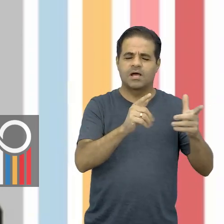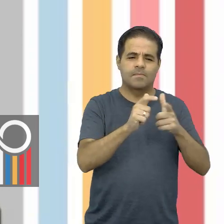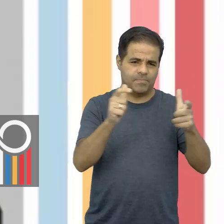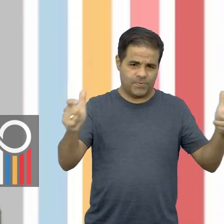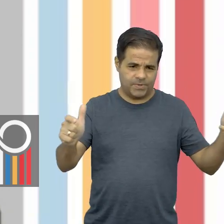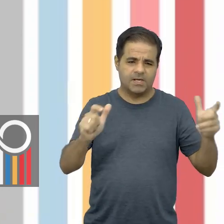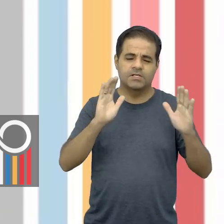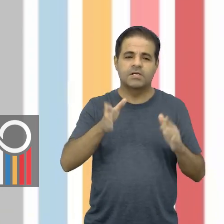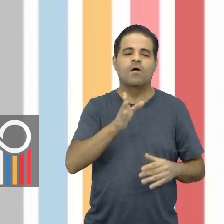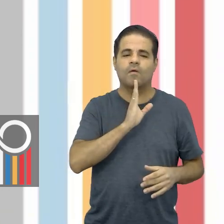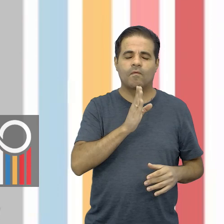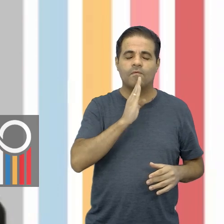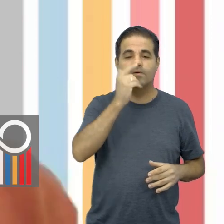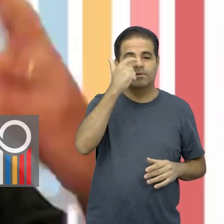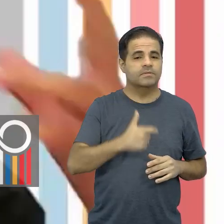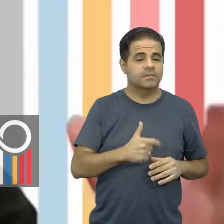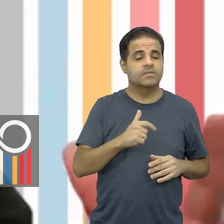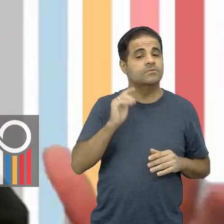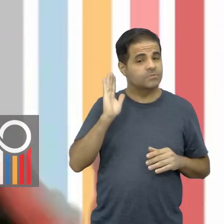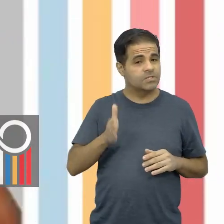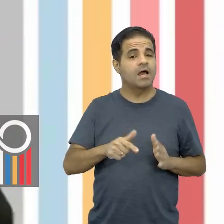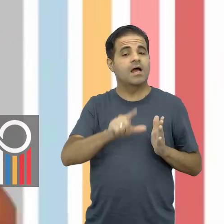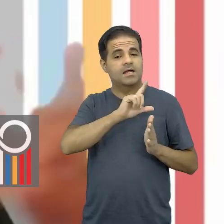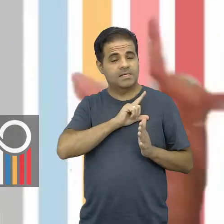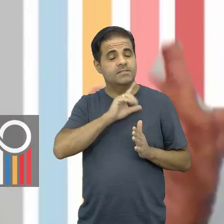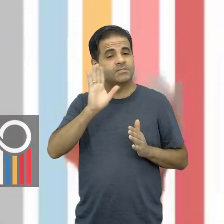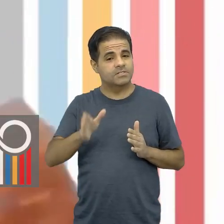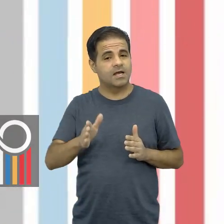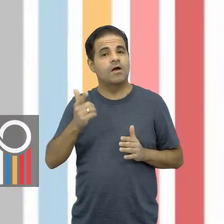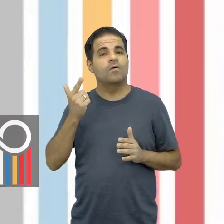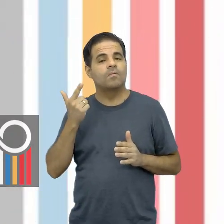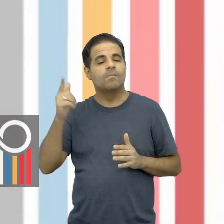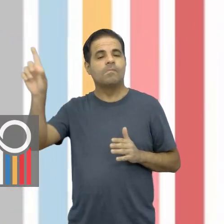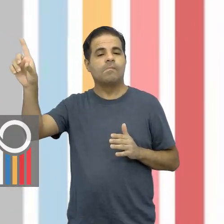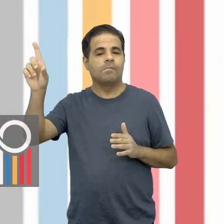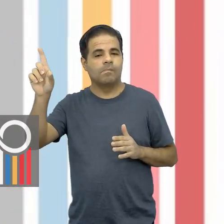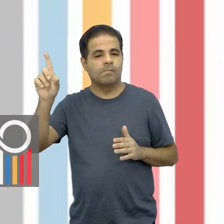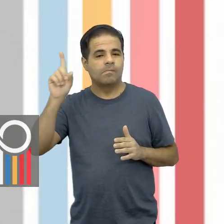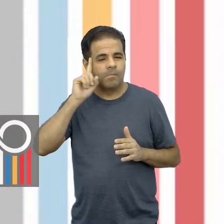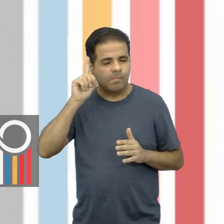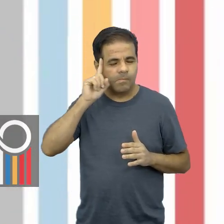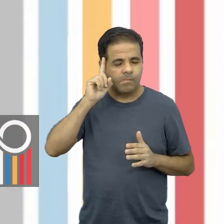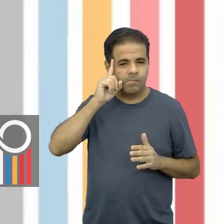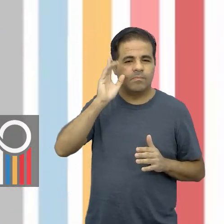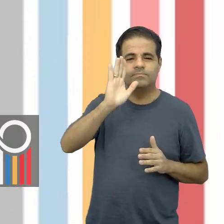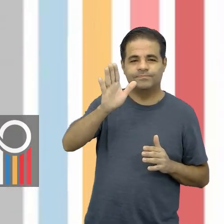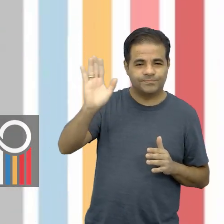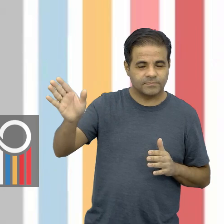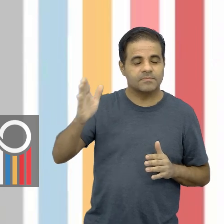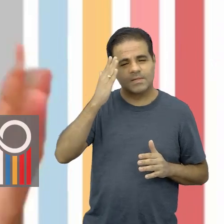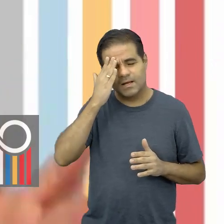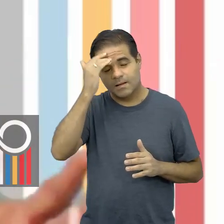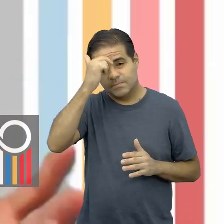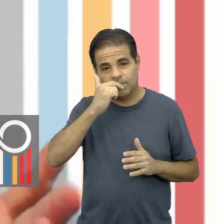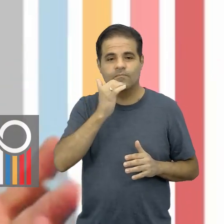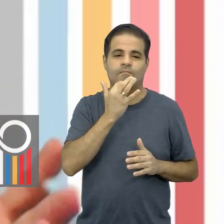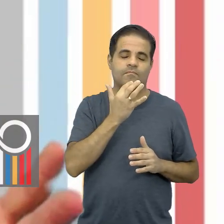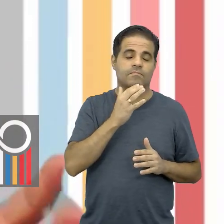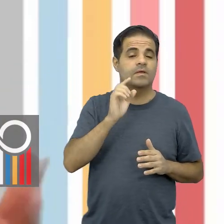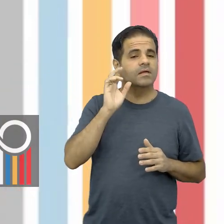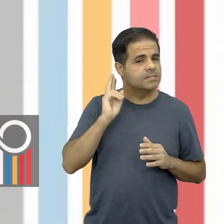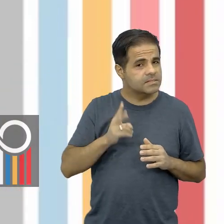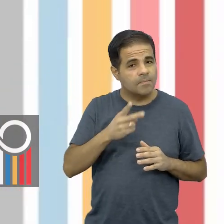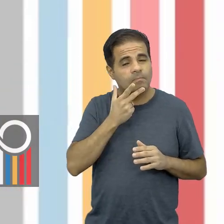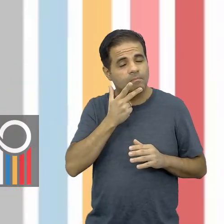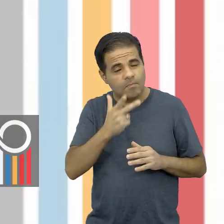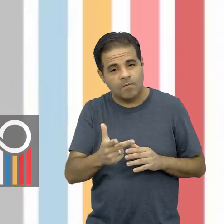vocês já me conheçam já, né, de algumas datas já. Mas eu acho que sempre vale